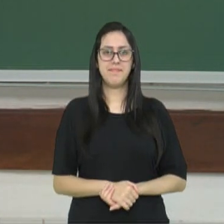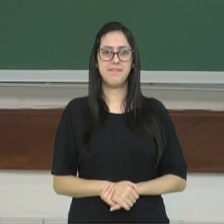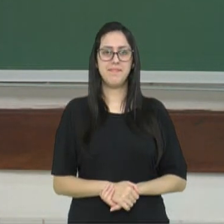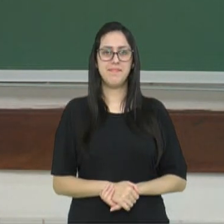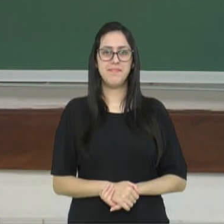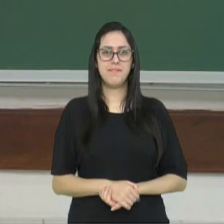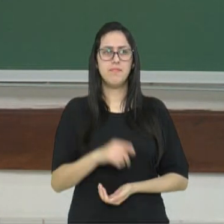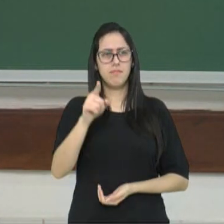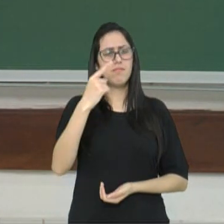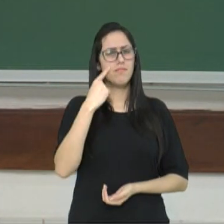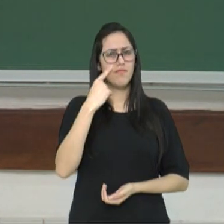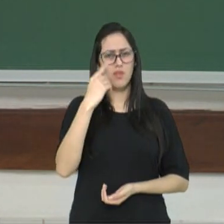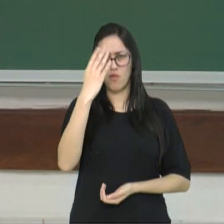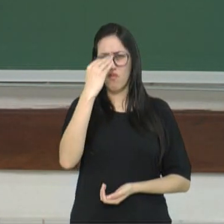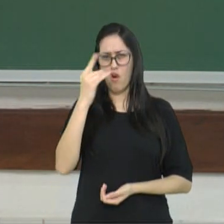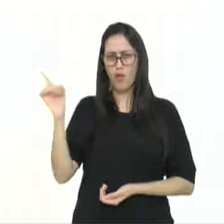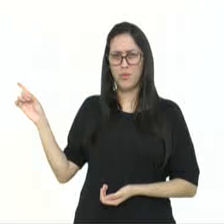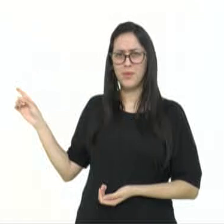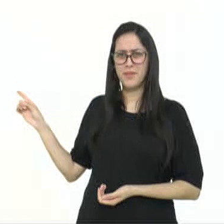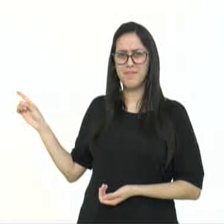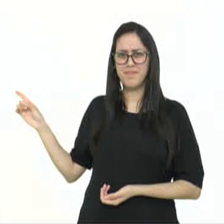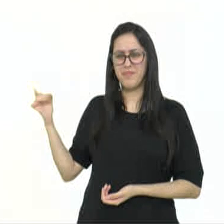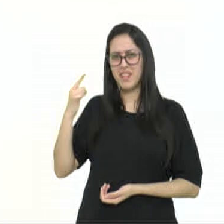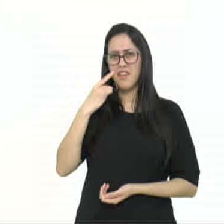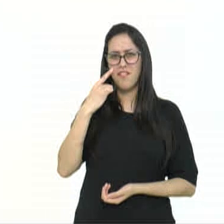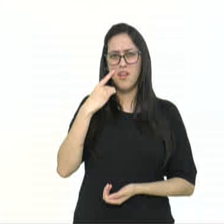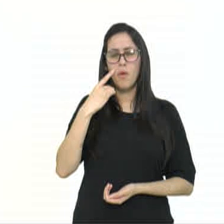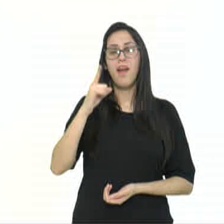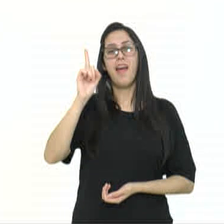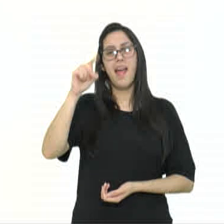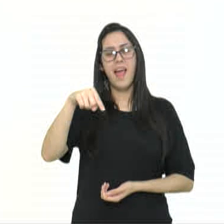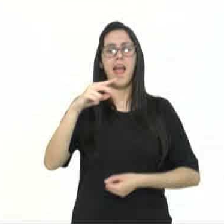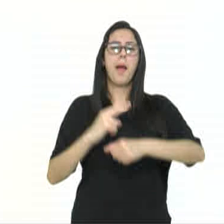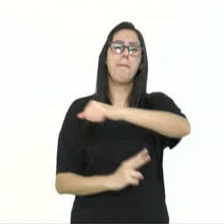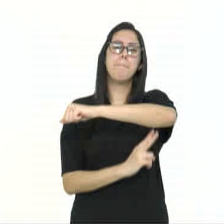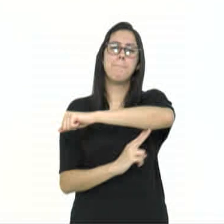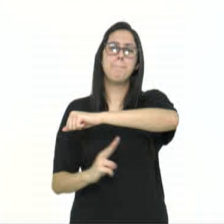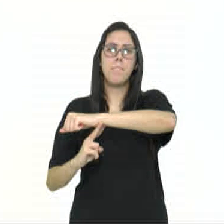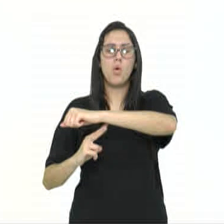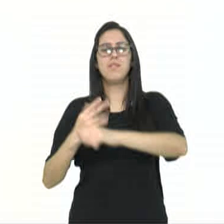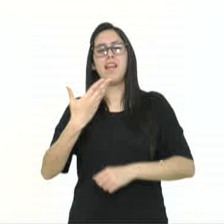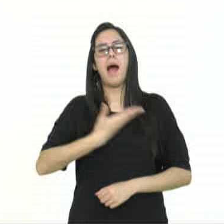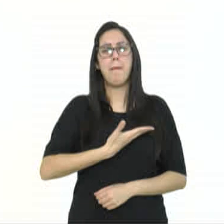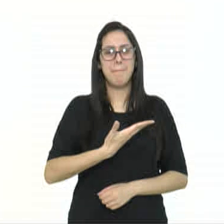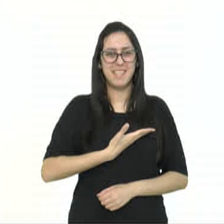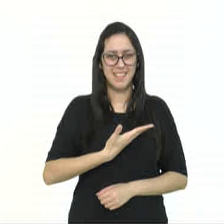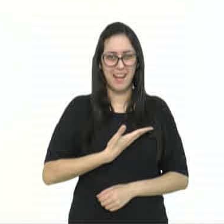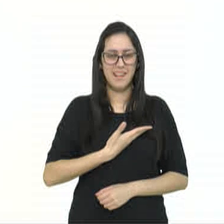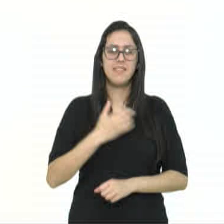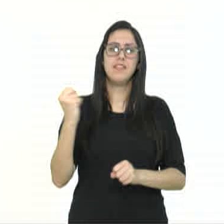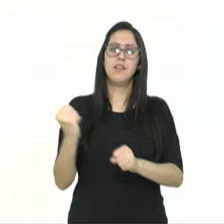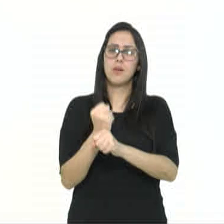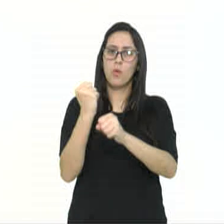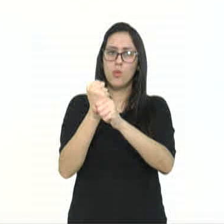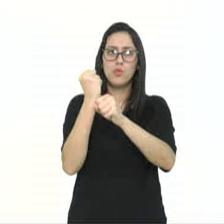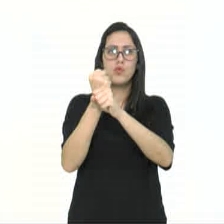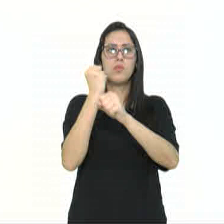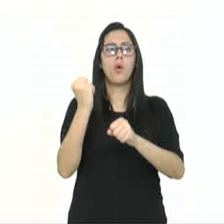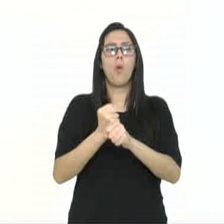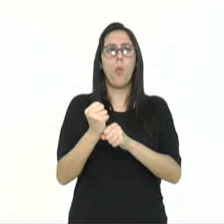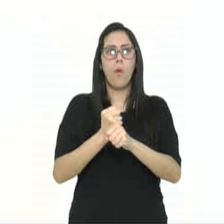Já viram essa ponte? Já ouviram falar dela? Essa é a chamada Ponte da Amizade. Ela foi construída entre 1950